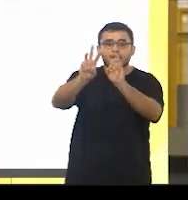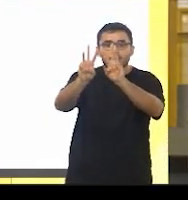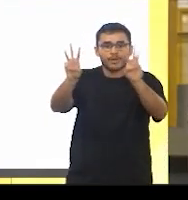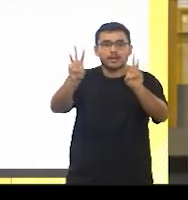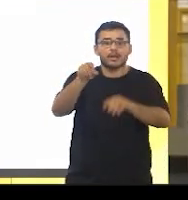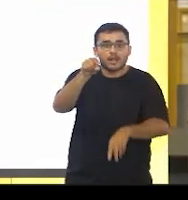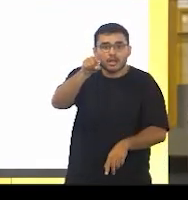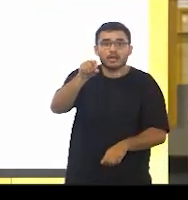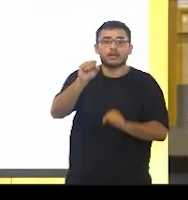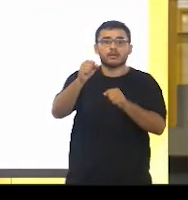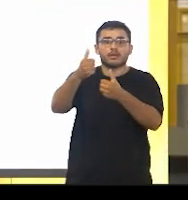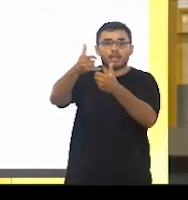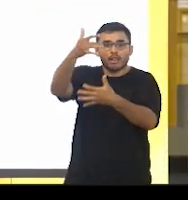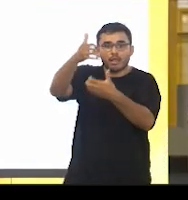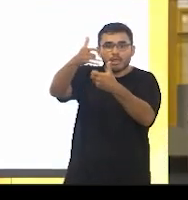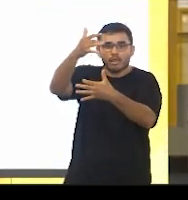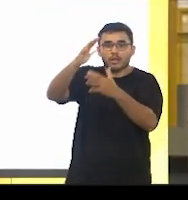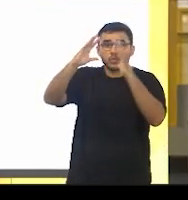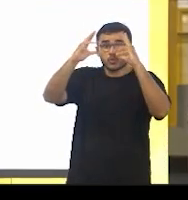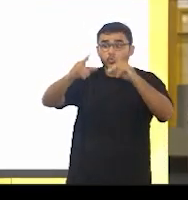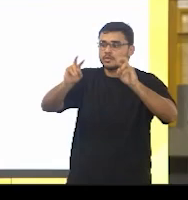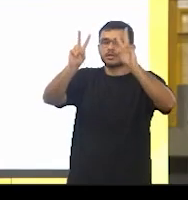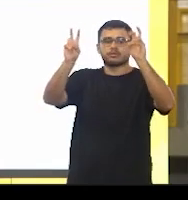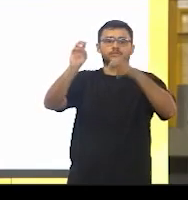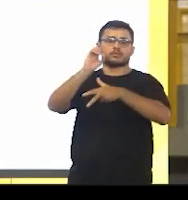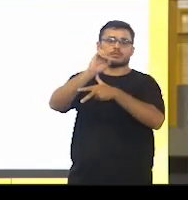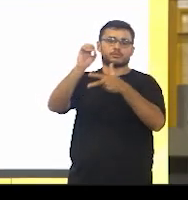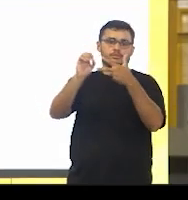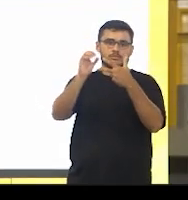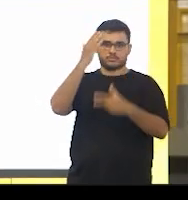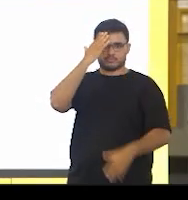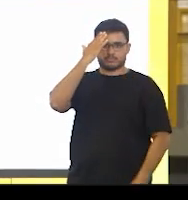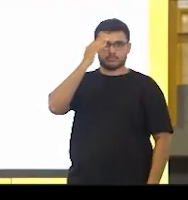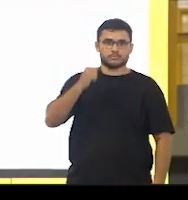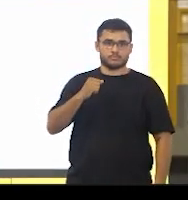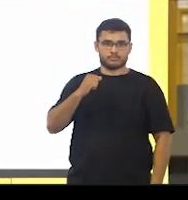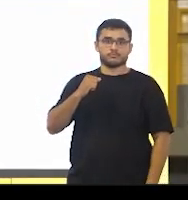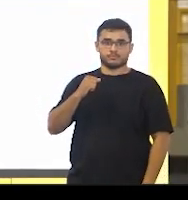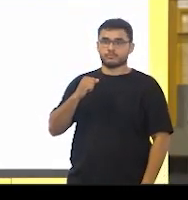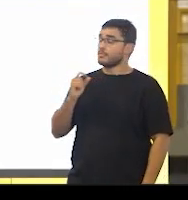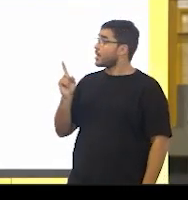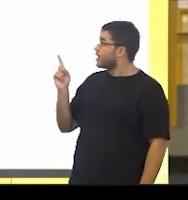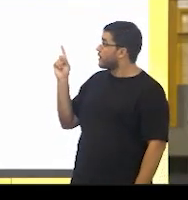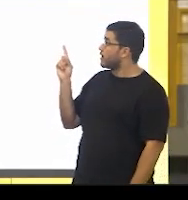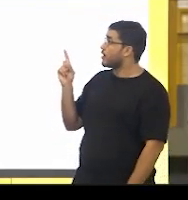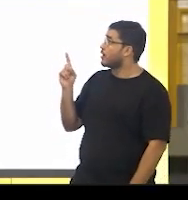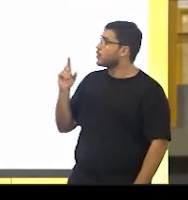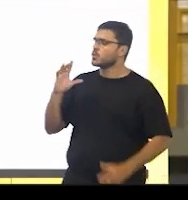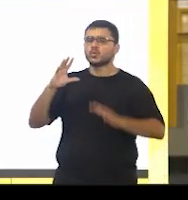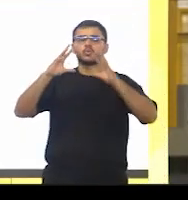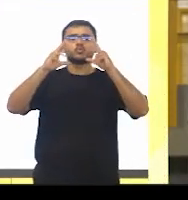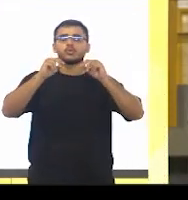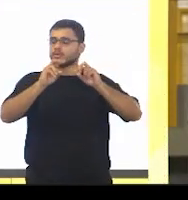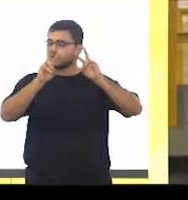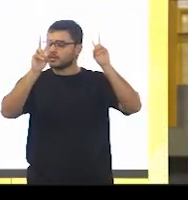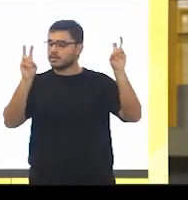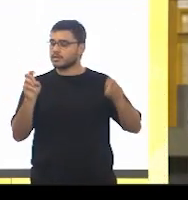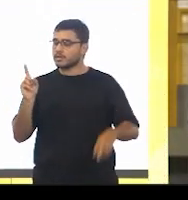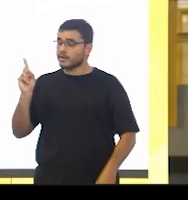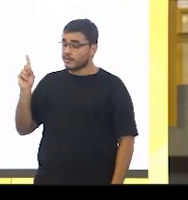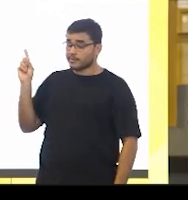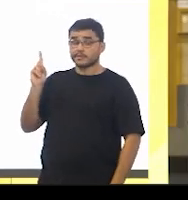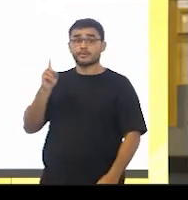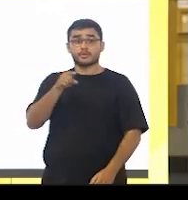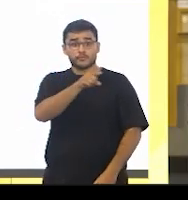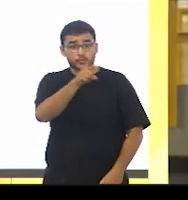1, que fala de elementos culturais, que constituem as identidades, patrimônio,